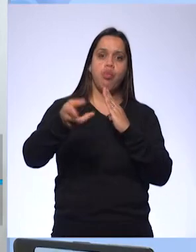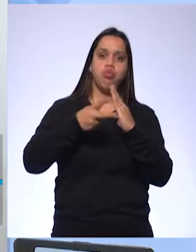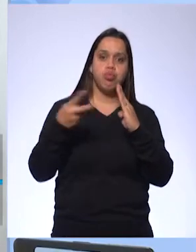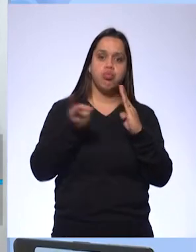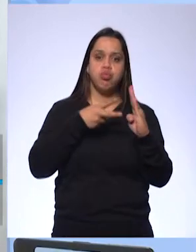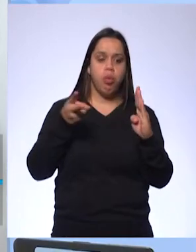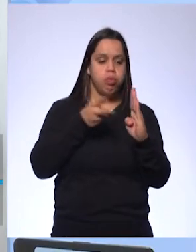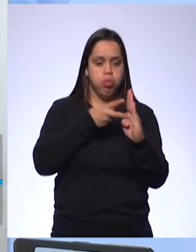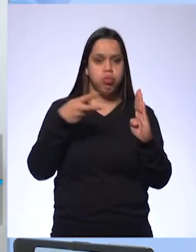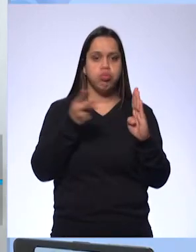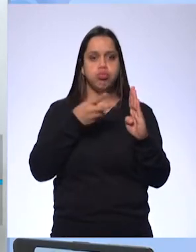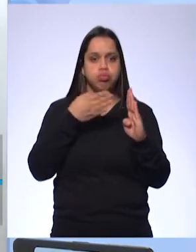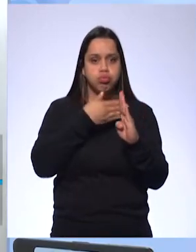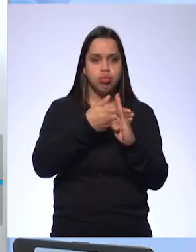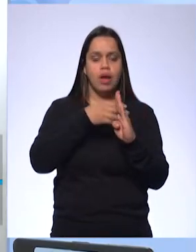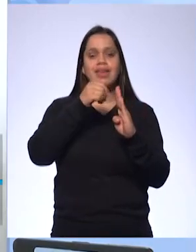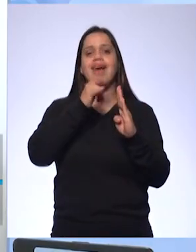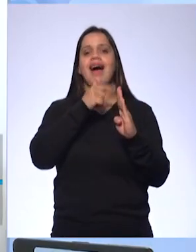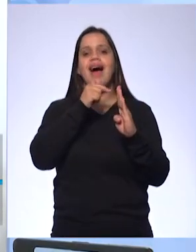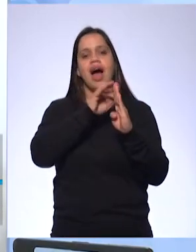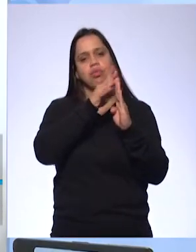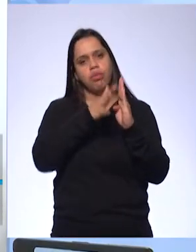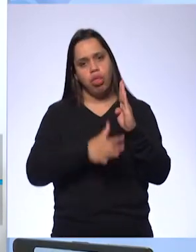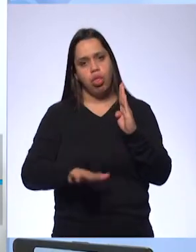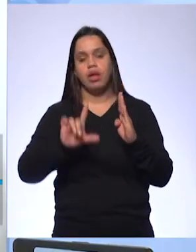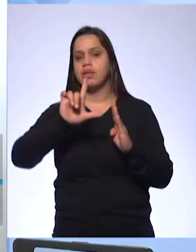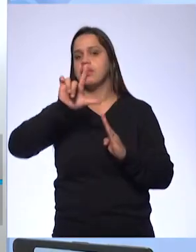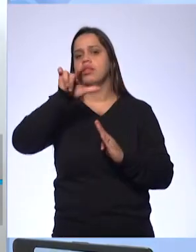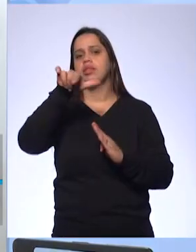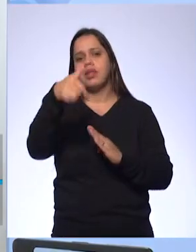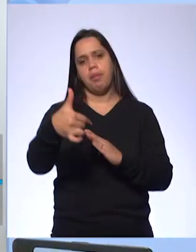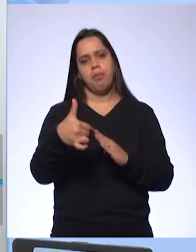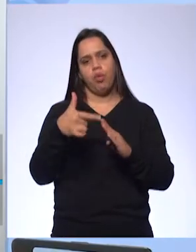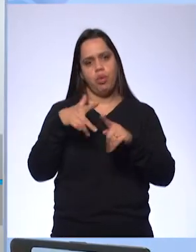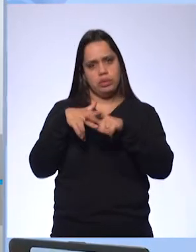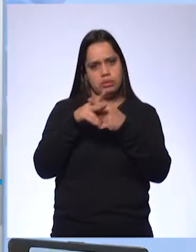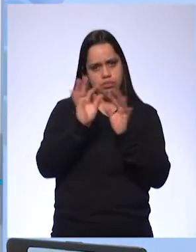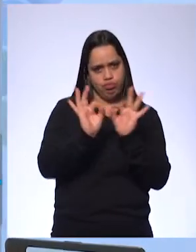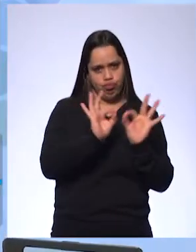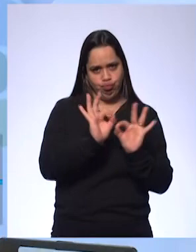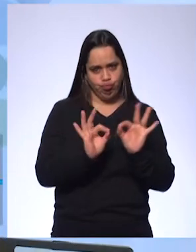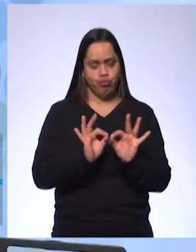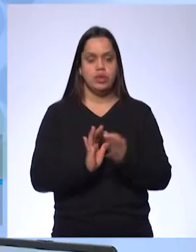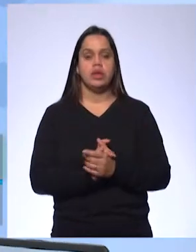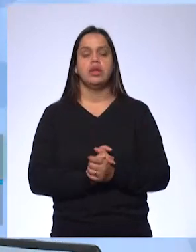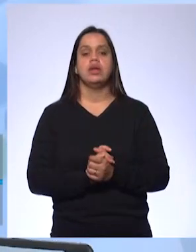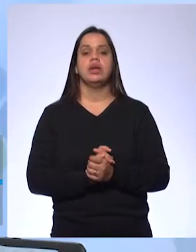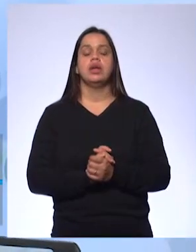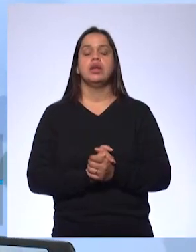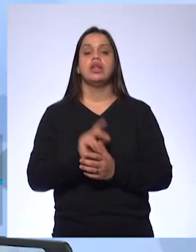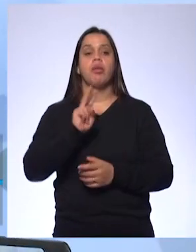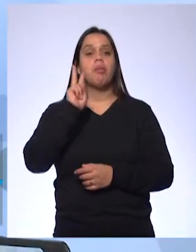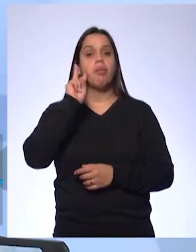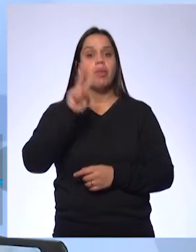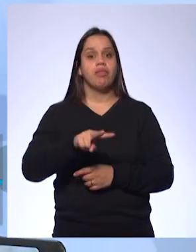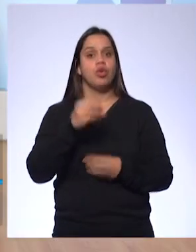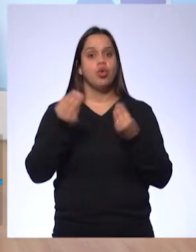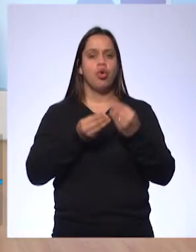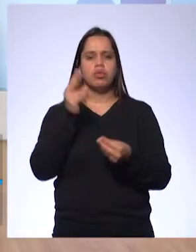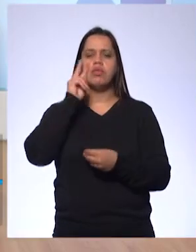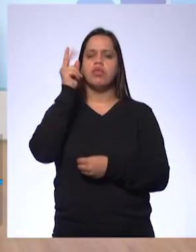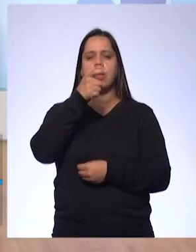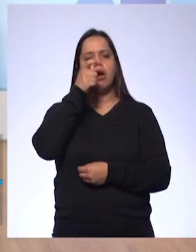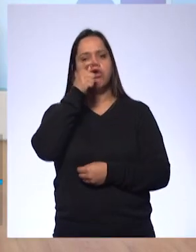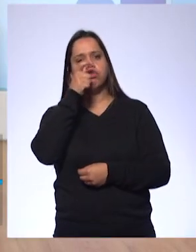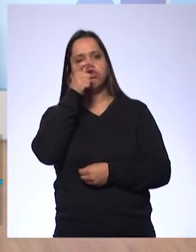ficando sal. É claro que depois você tem que dar uma melhorada nesse aspecto. Mas veja como a observação de um fenômeno como esse aqui,